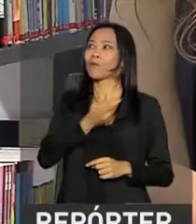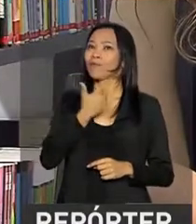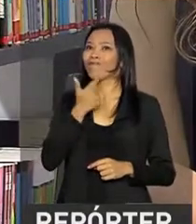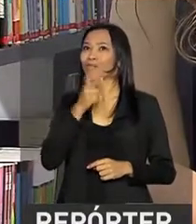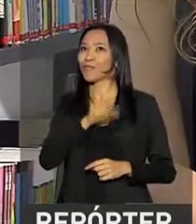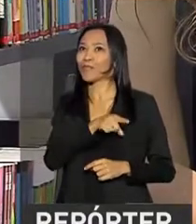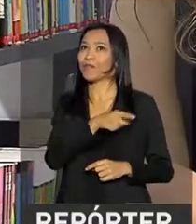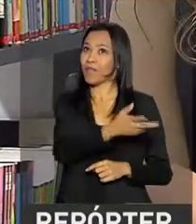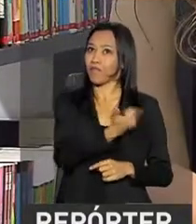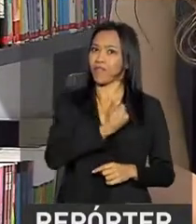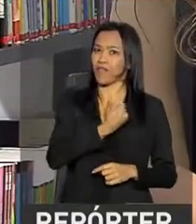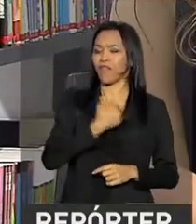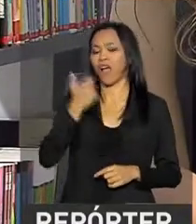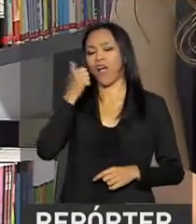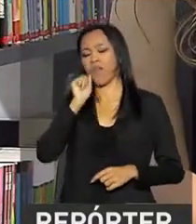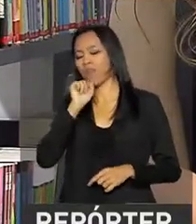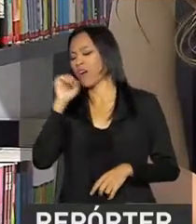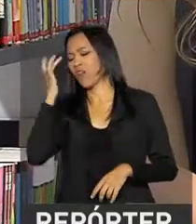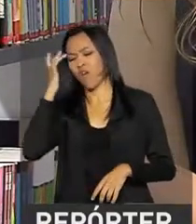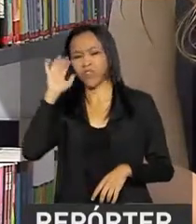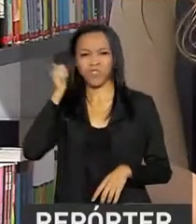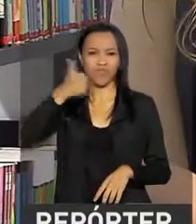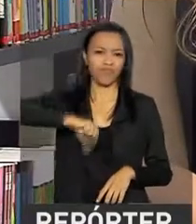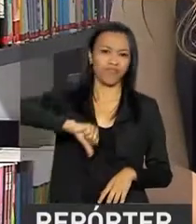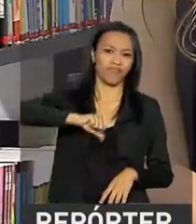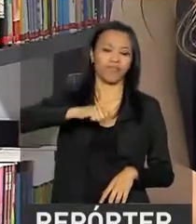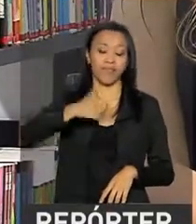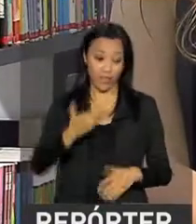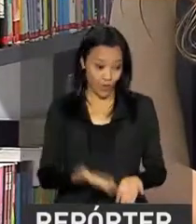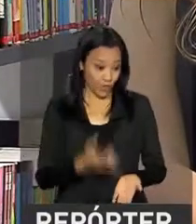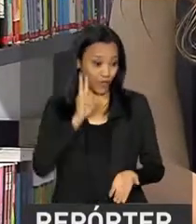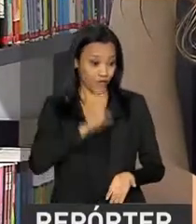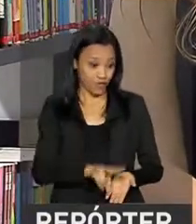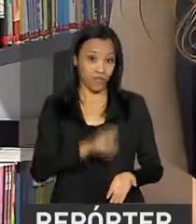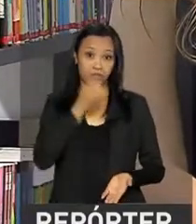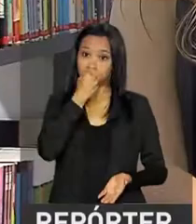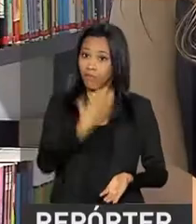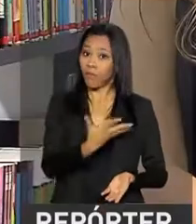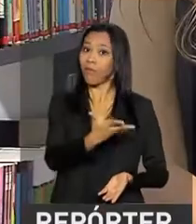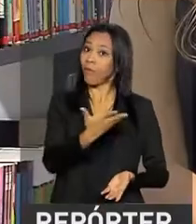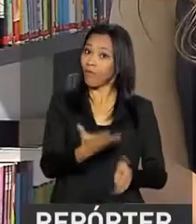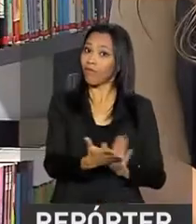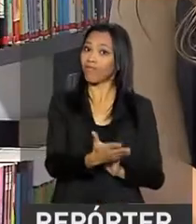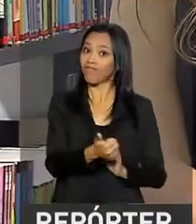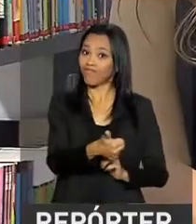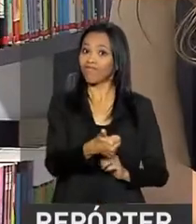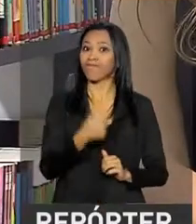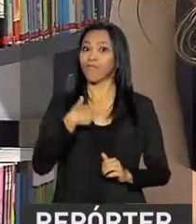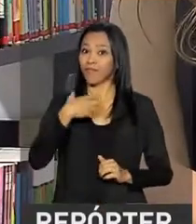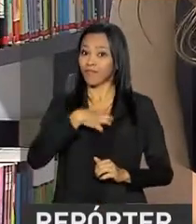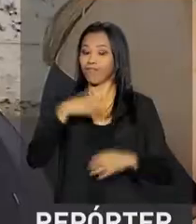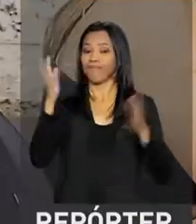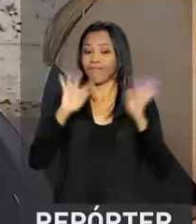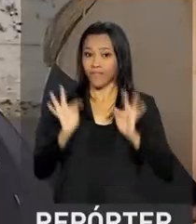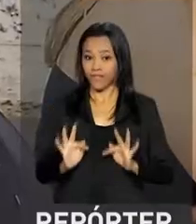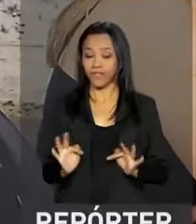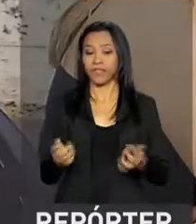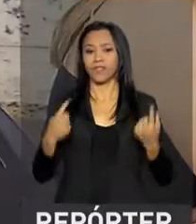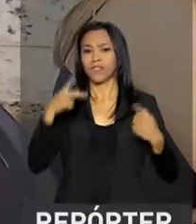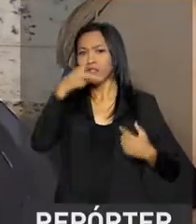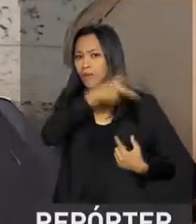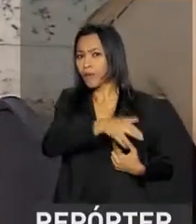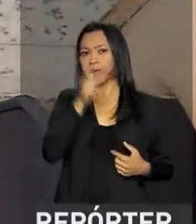disse ah mãe acho que sei acho que não fui tão bem mas hoje eu vi que o resultado foi muito bom eu estou muito feliz assim com uma